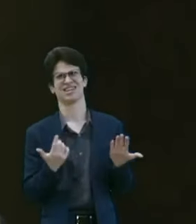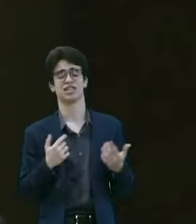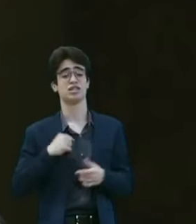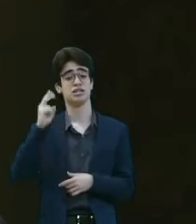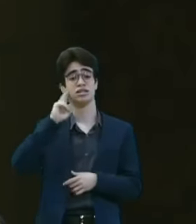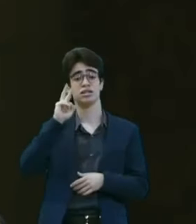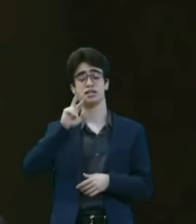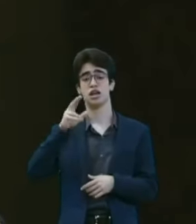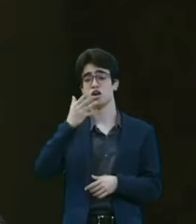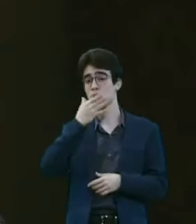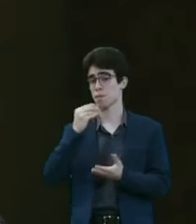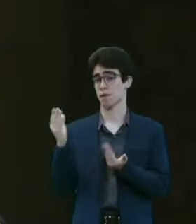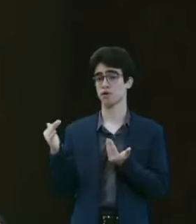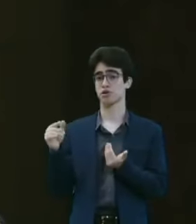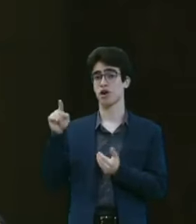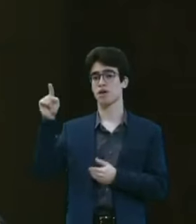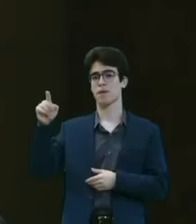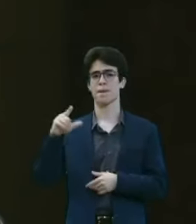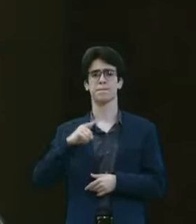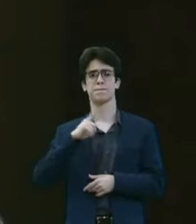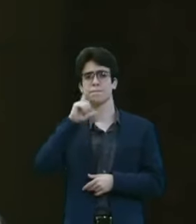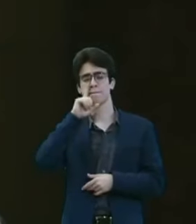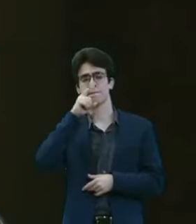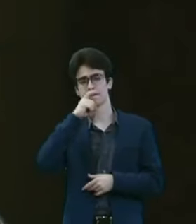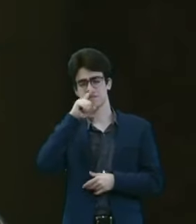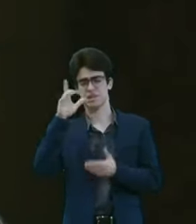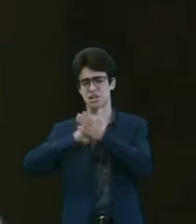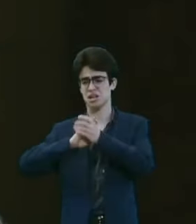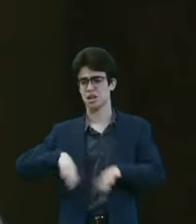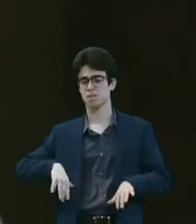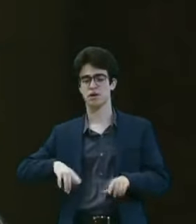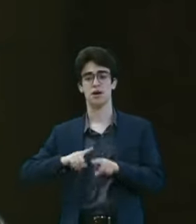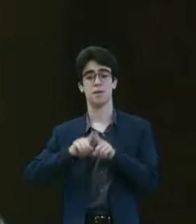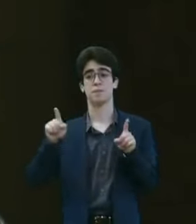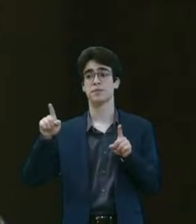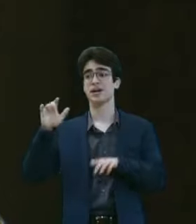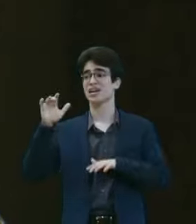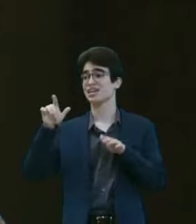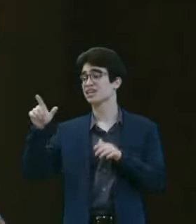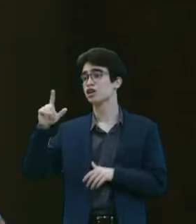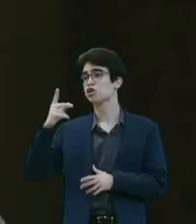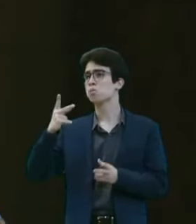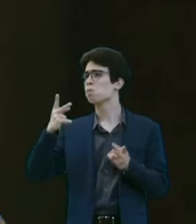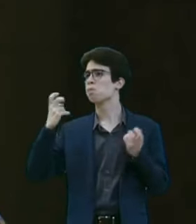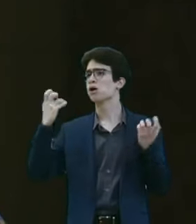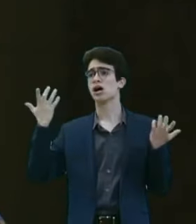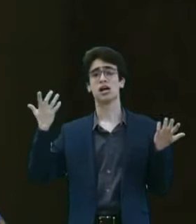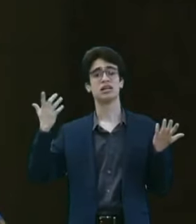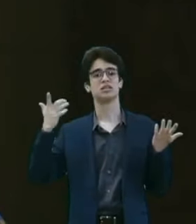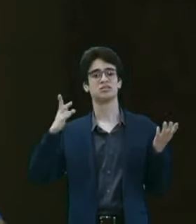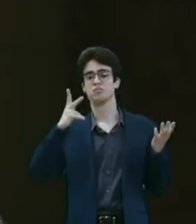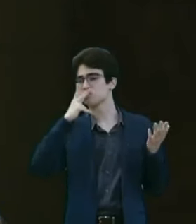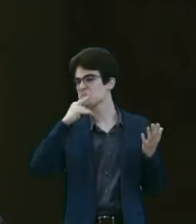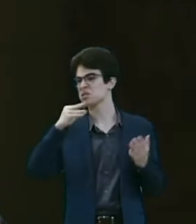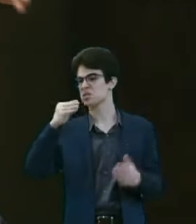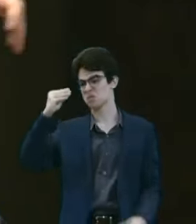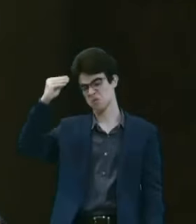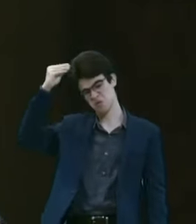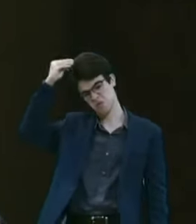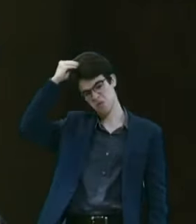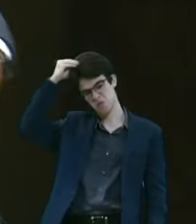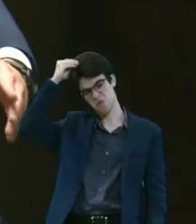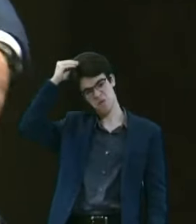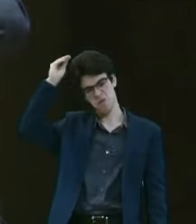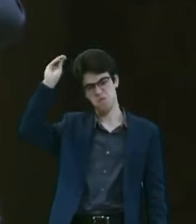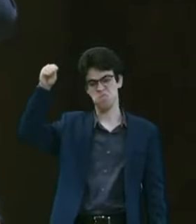meu que os pais se separaram. E sem perceber, ele introjetou toda a culpa pela situação que